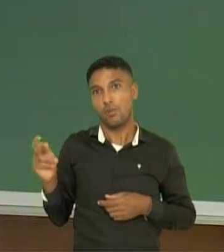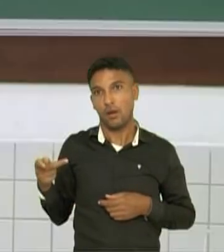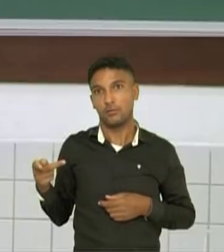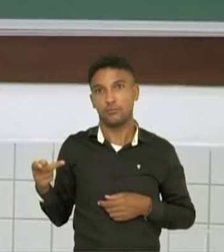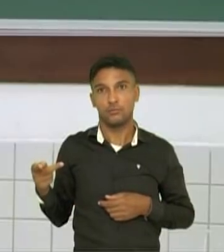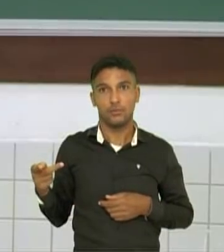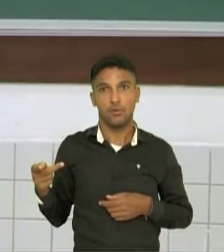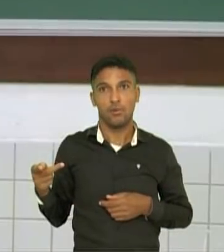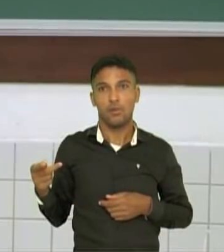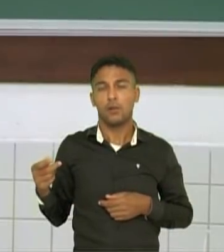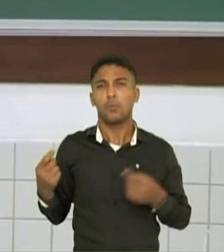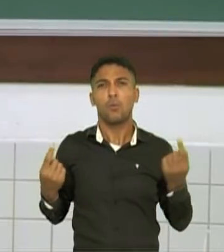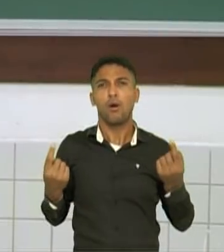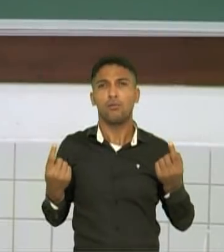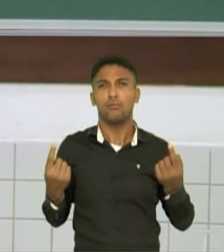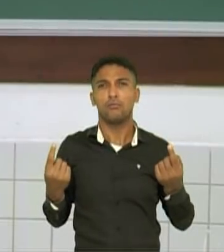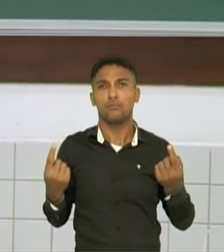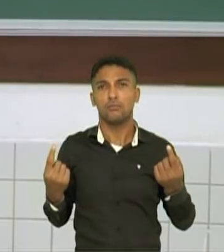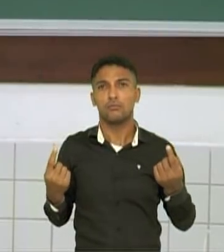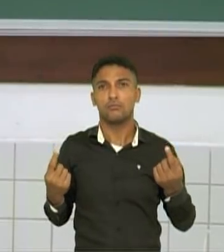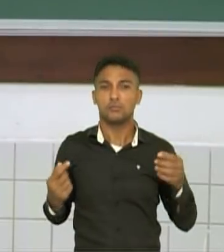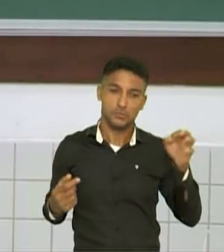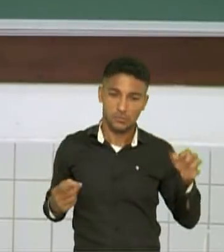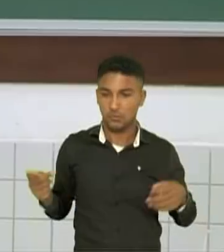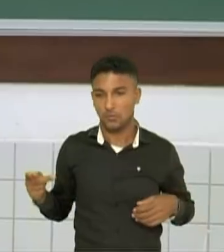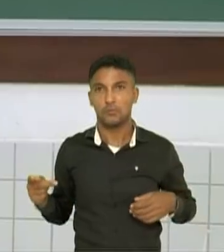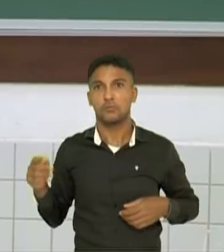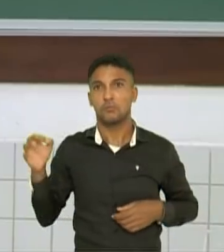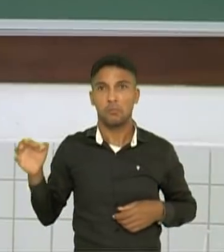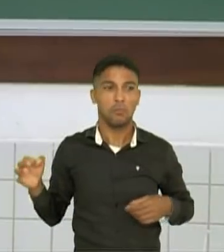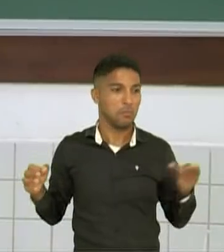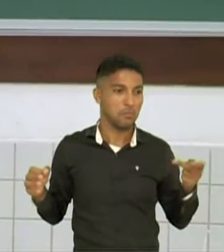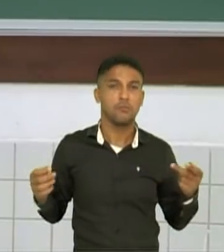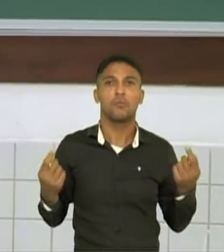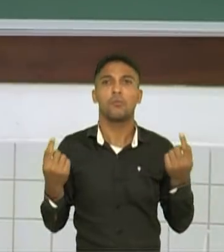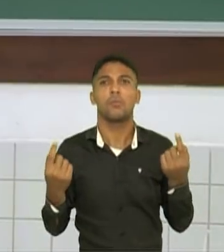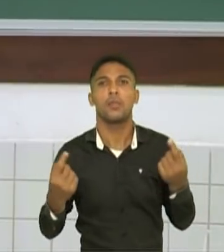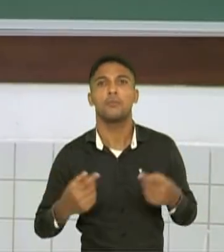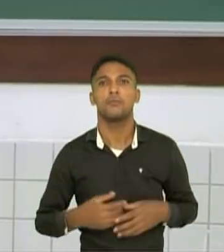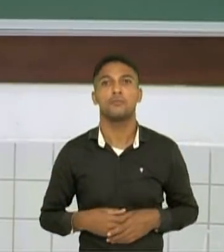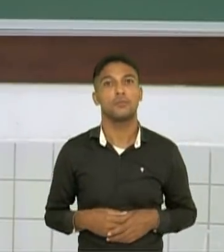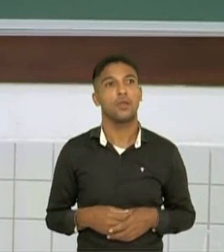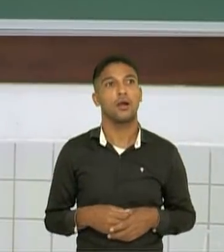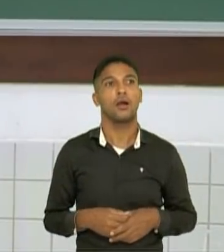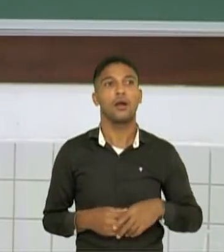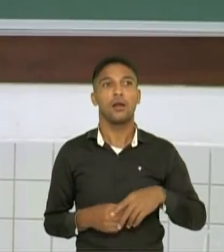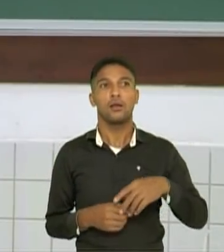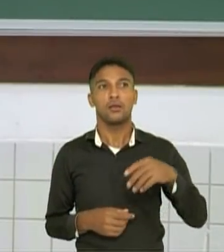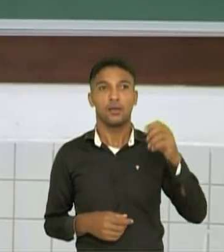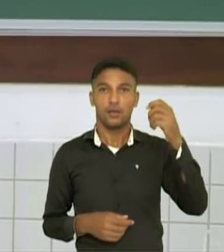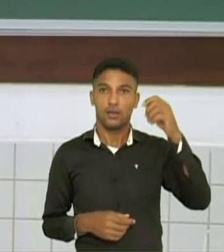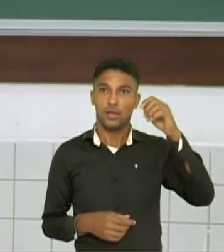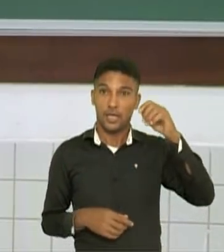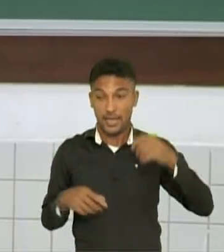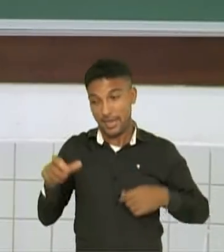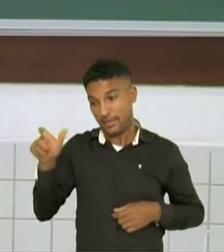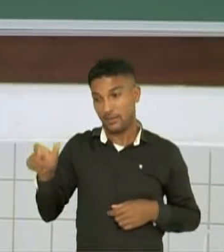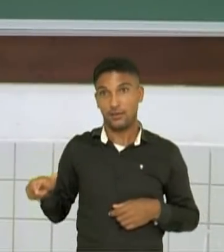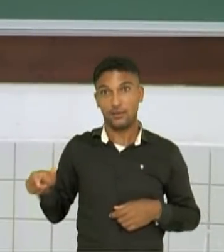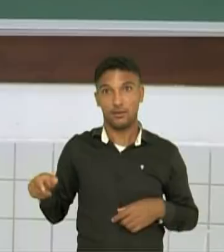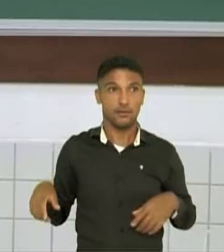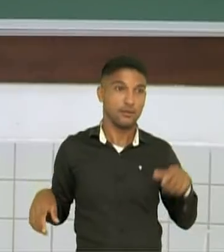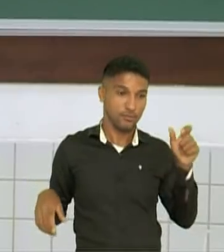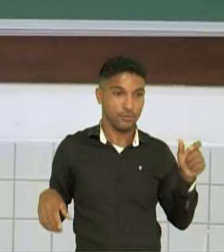você for ler bem certinho, né, lendo novamente, as duas estão erradas. Tem algum pontinho de erro aqui.